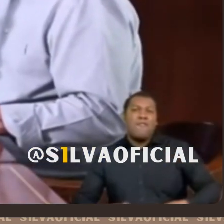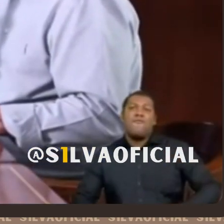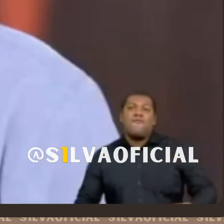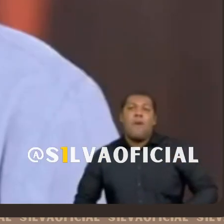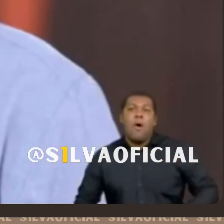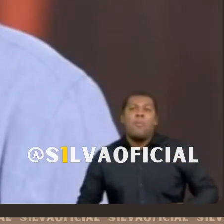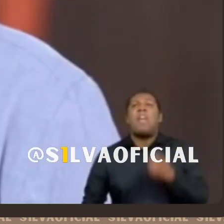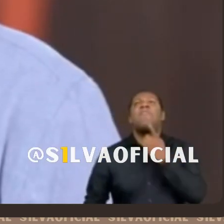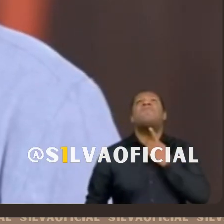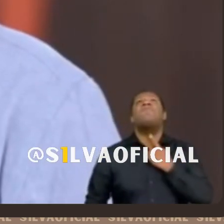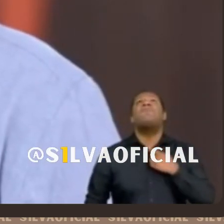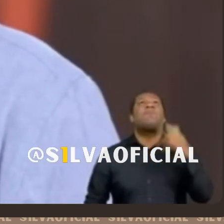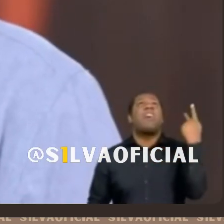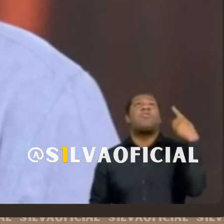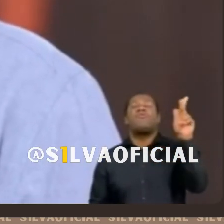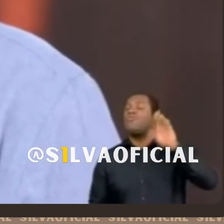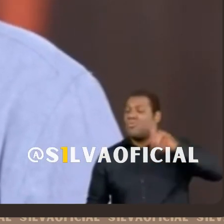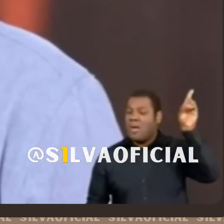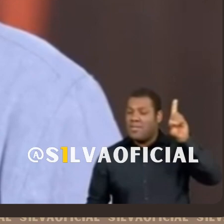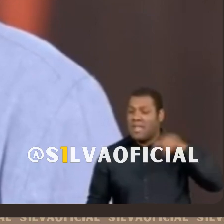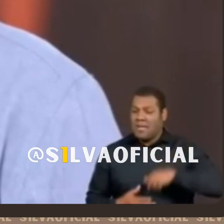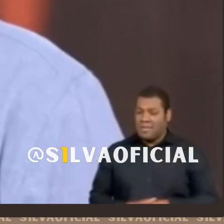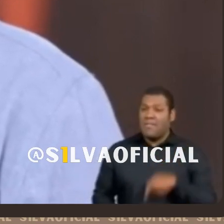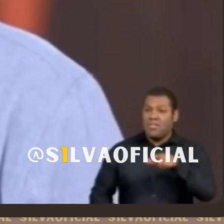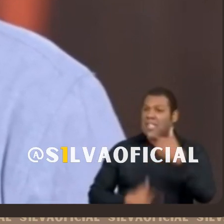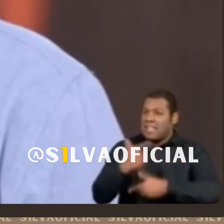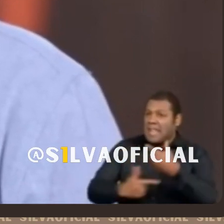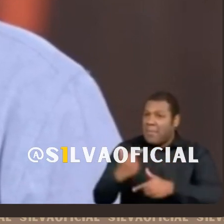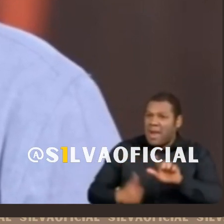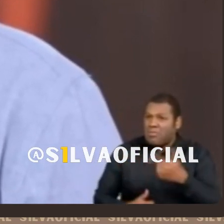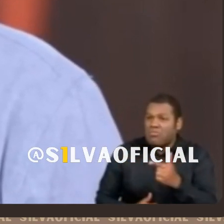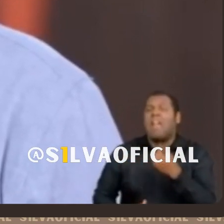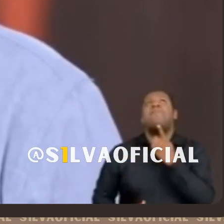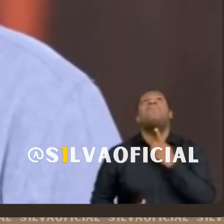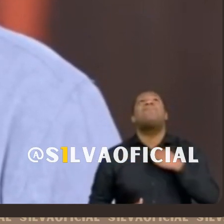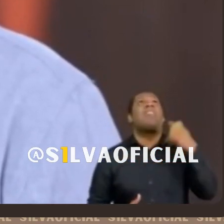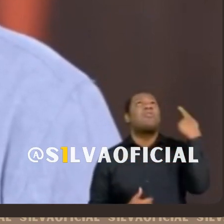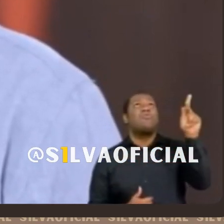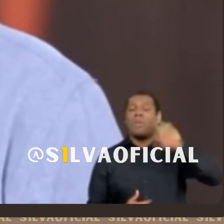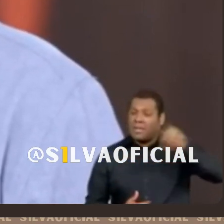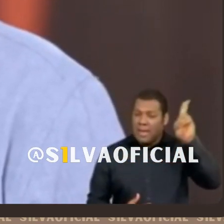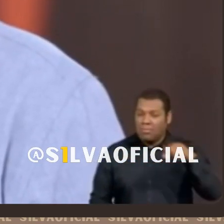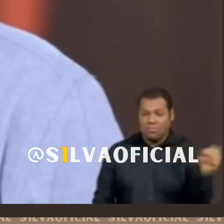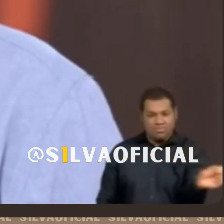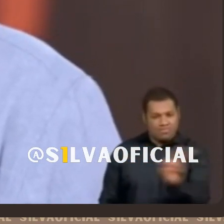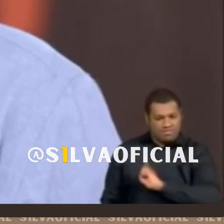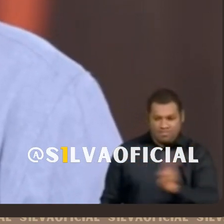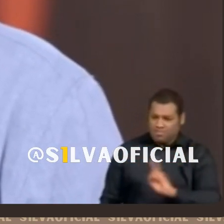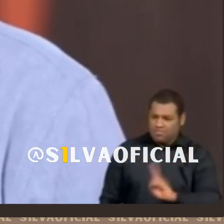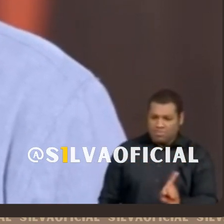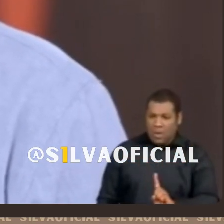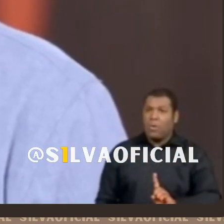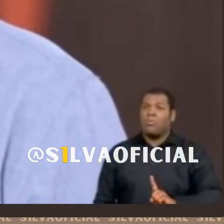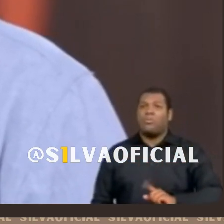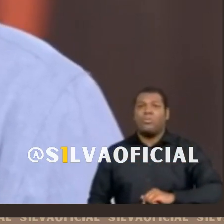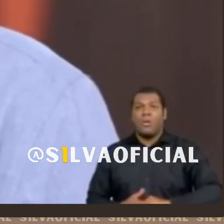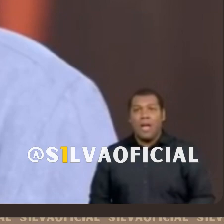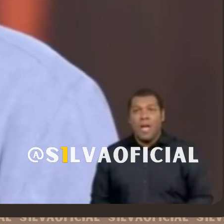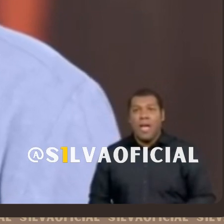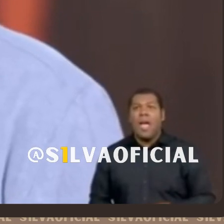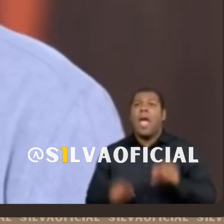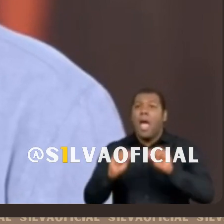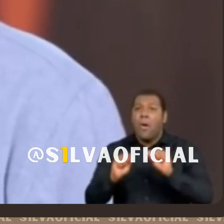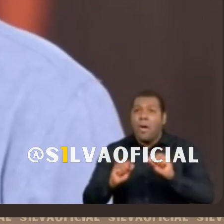é coisa de Deus, coisa nenhuma. É coisa de um sistema que não funciona corretamente. É coisa da falta de justiça. É coisa